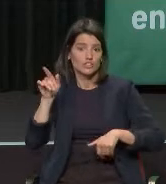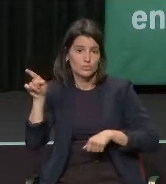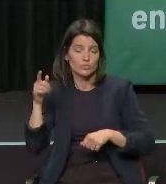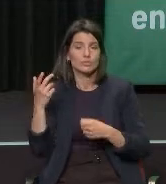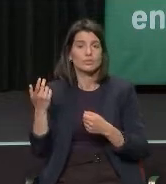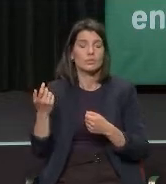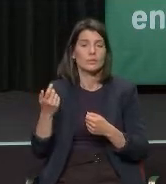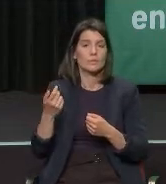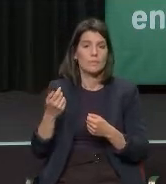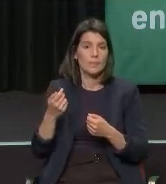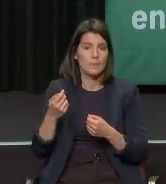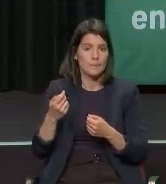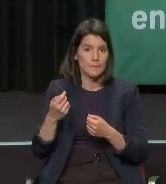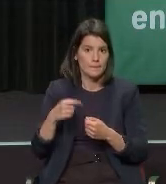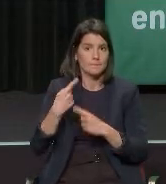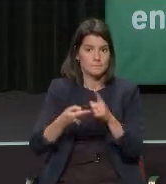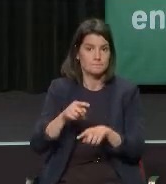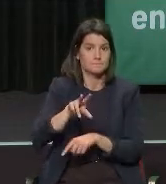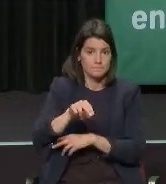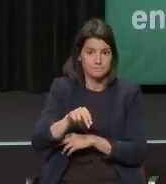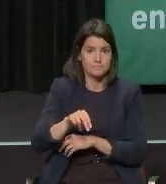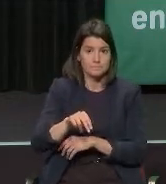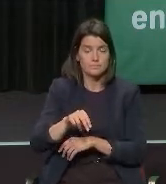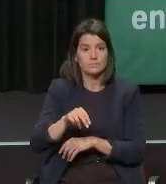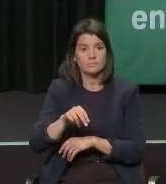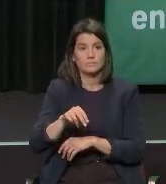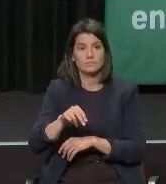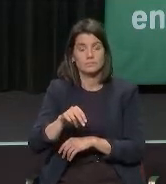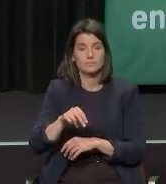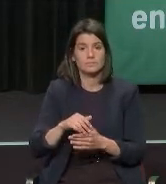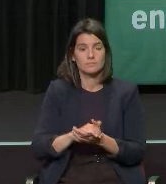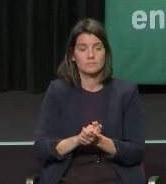satélite. Iremos no encontro que teremos em Lagos.